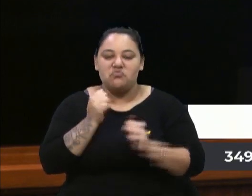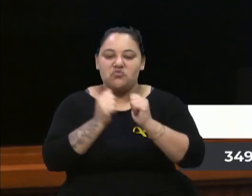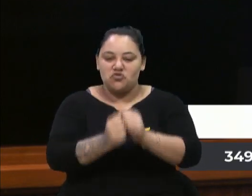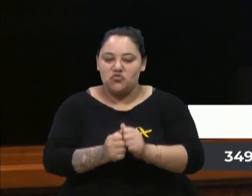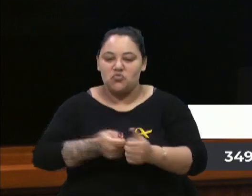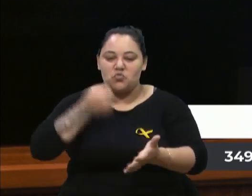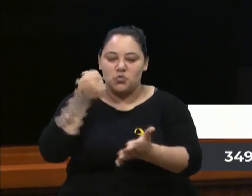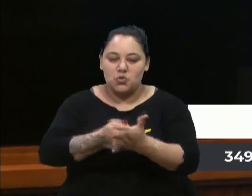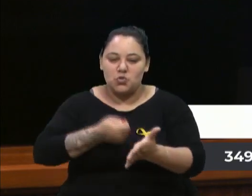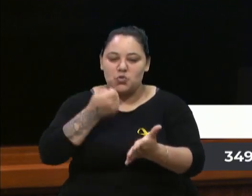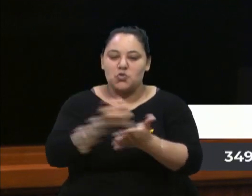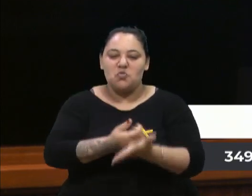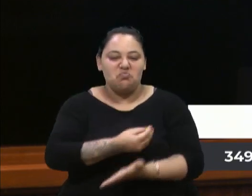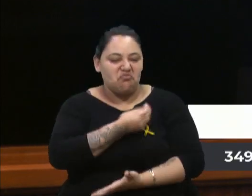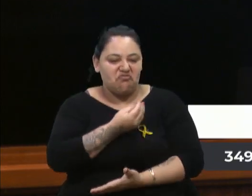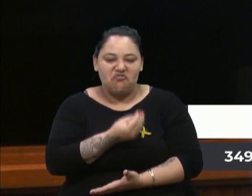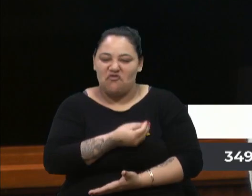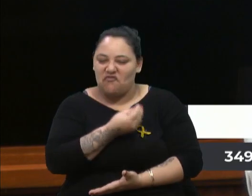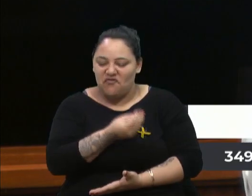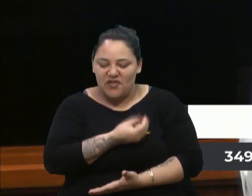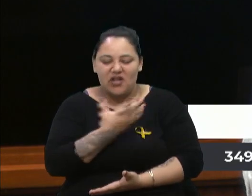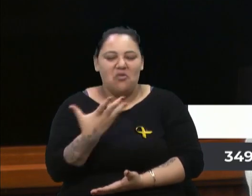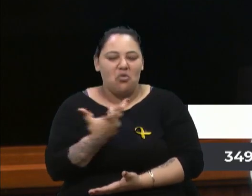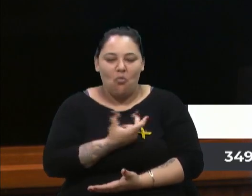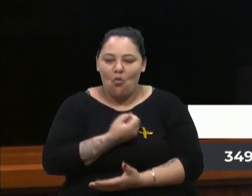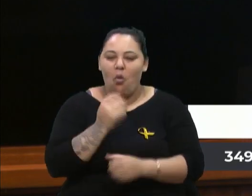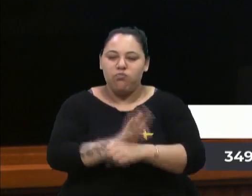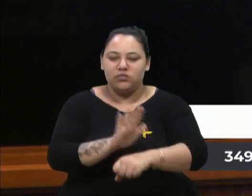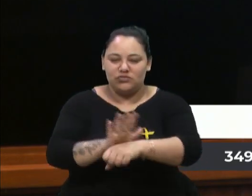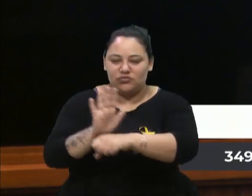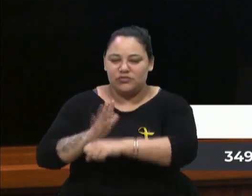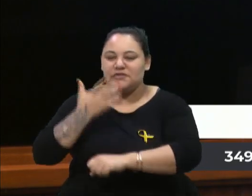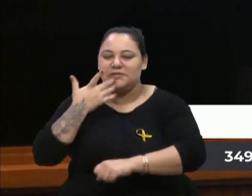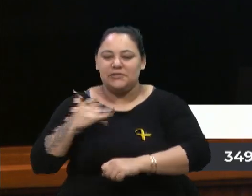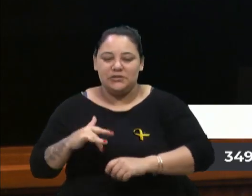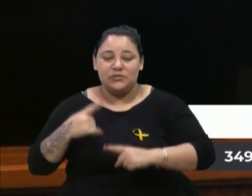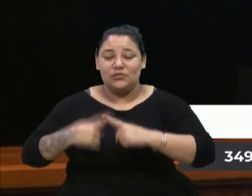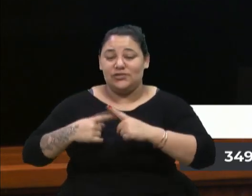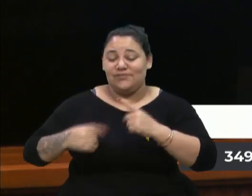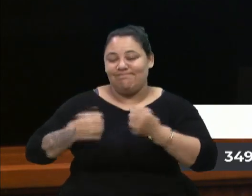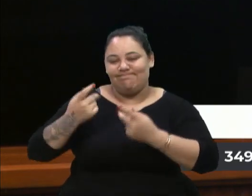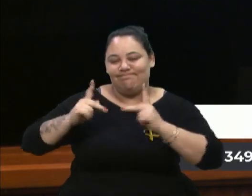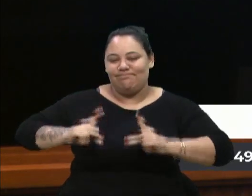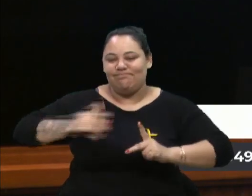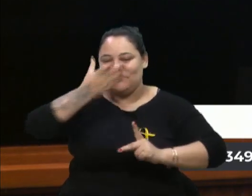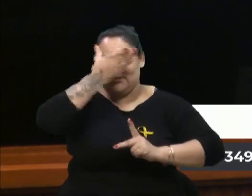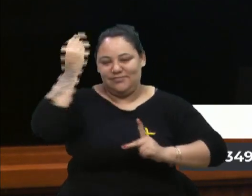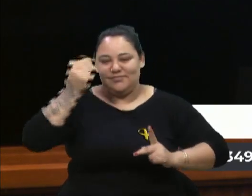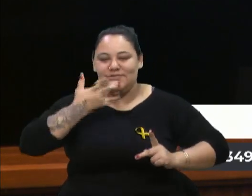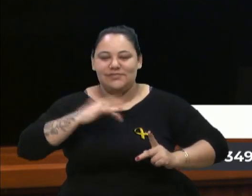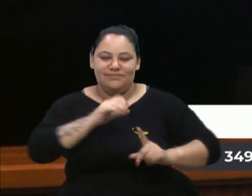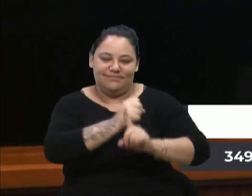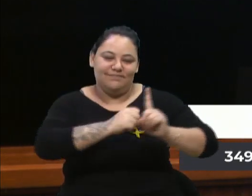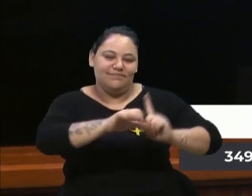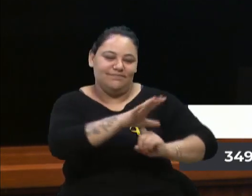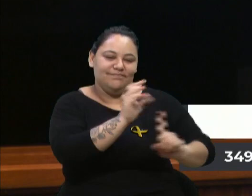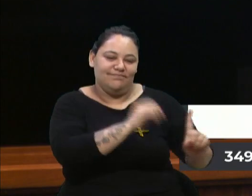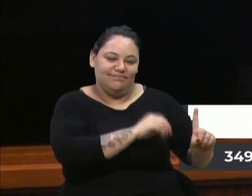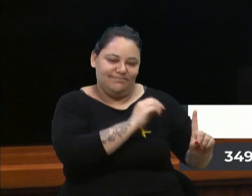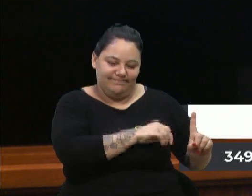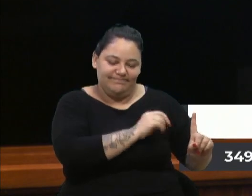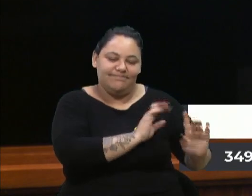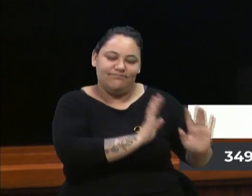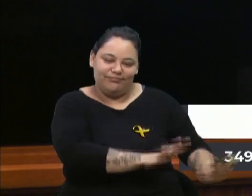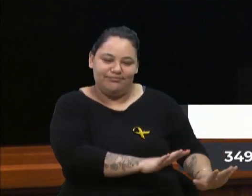essas crianças tão, muitas vezes, esquecidas na nossa sociedade, né? E